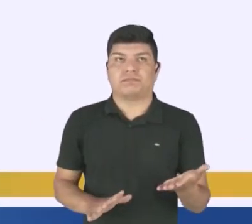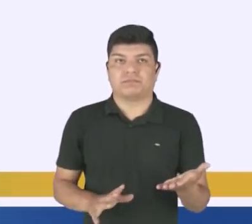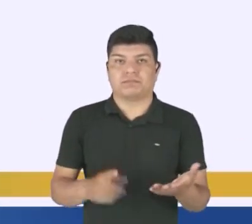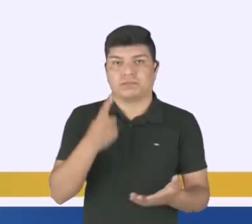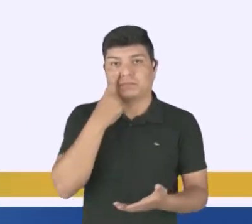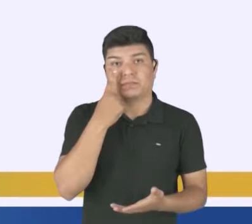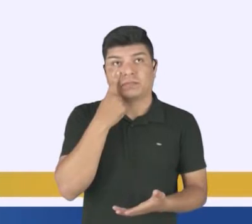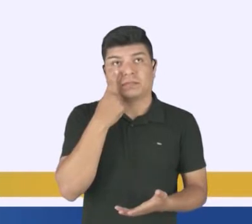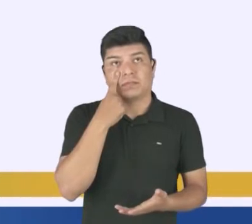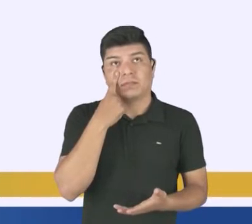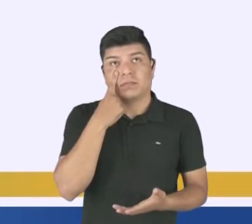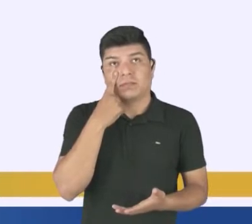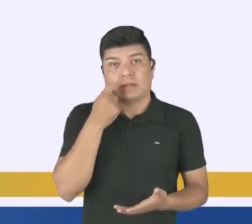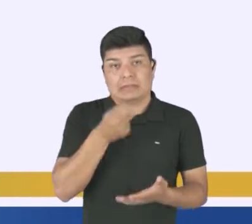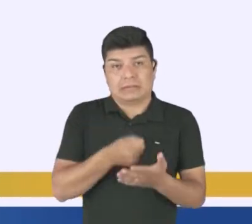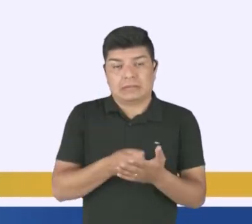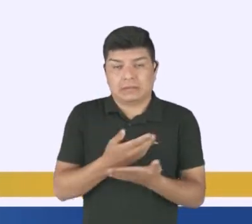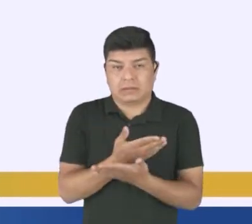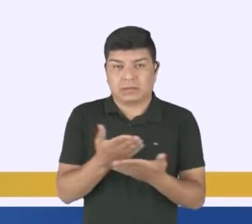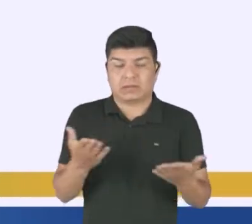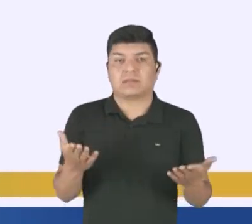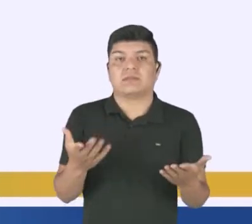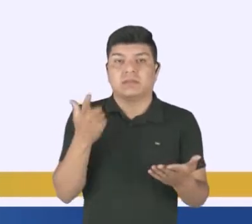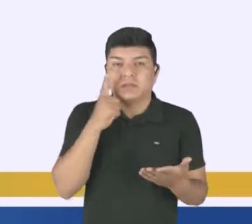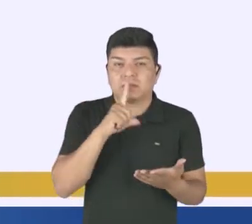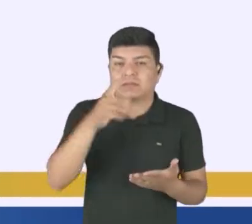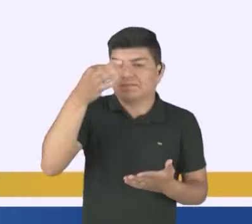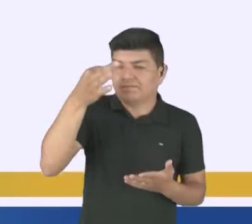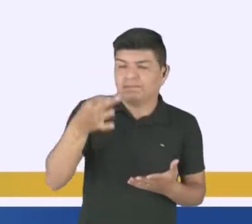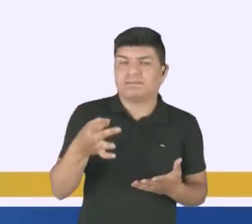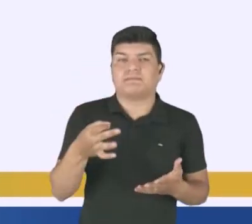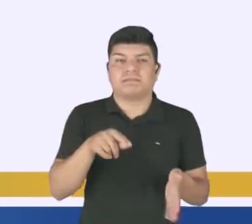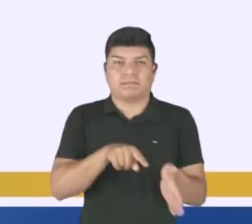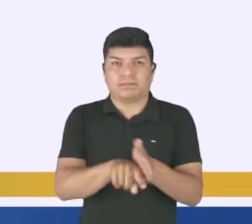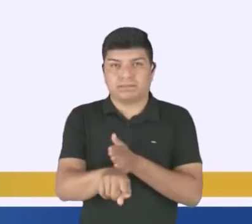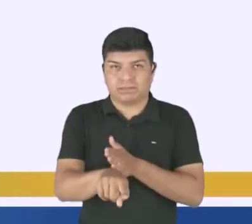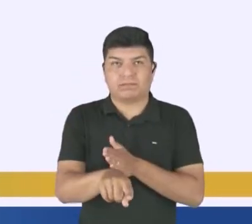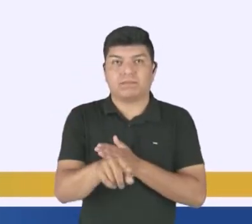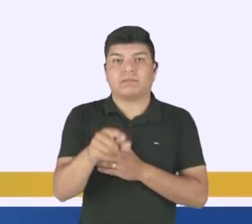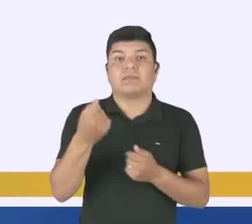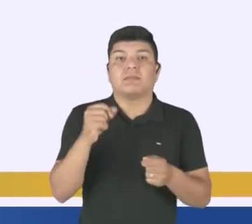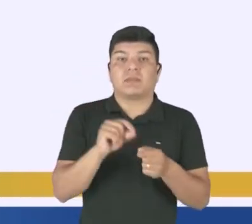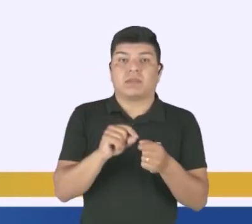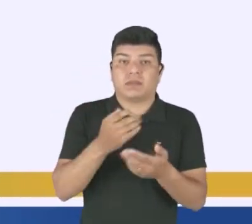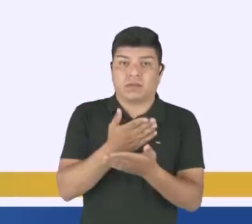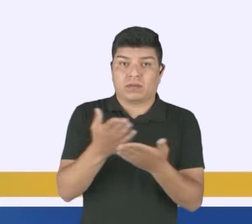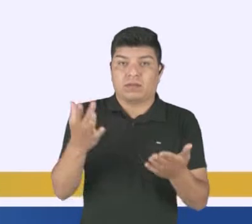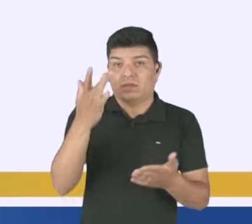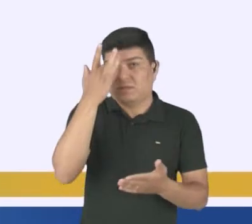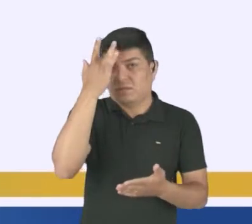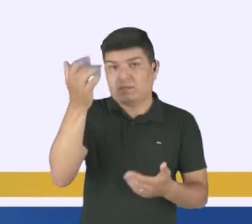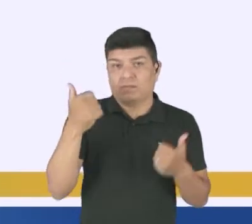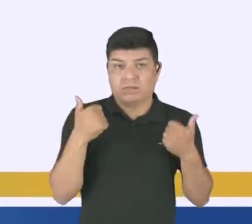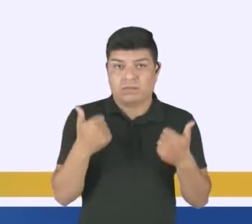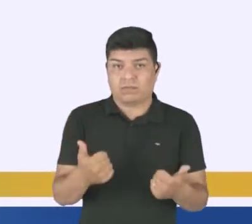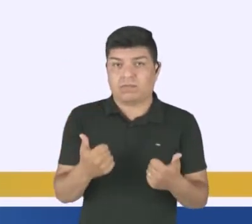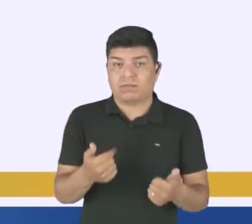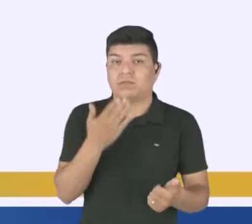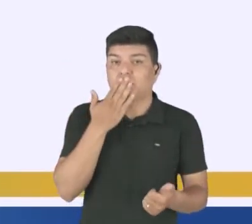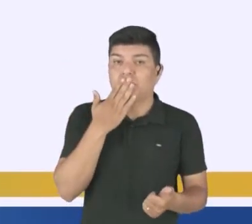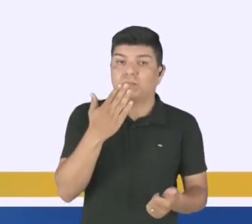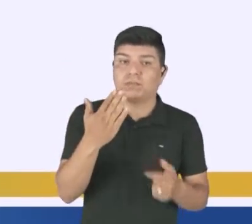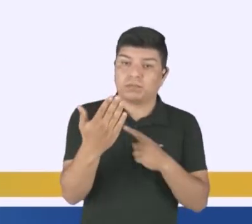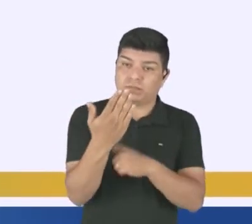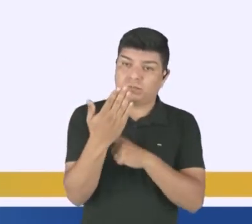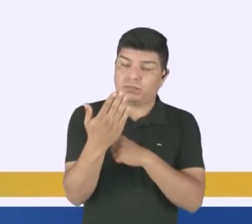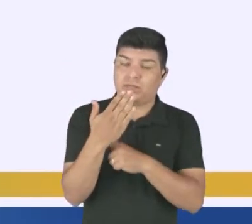bem atenção, quero torcer para que você venha a acertar essas questões. Elas são feitas para você acertar. E se quiser pedir ajuda a